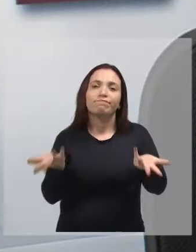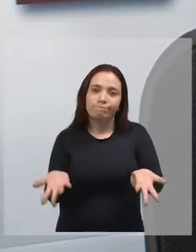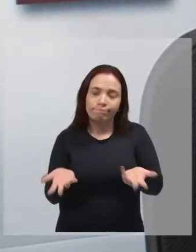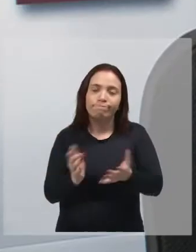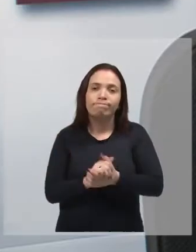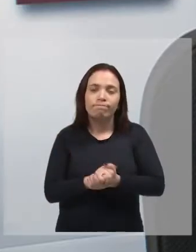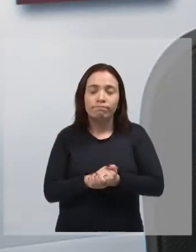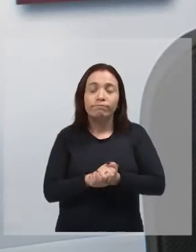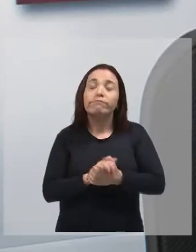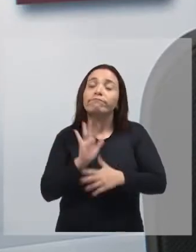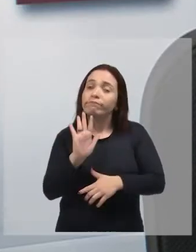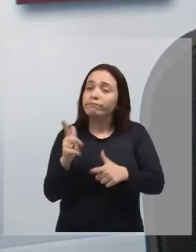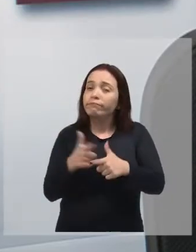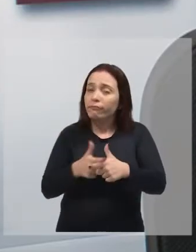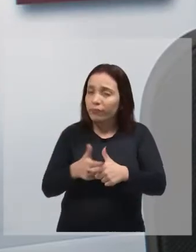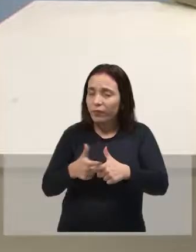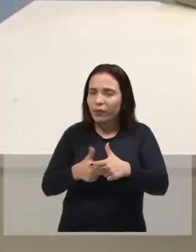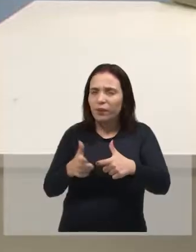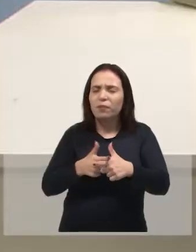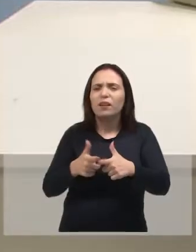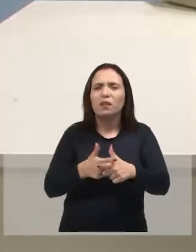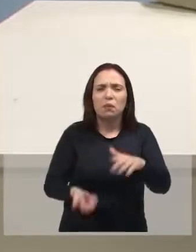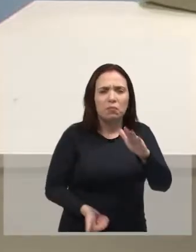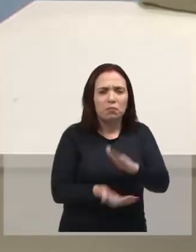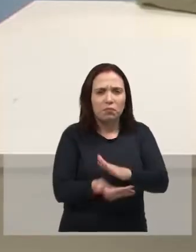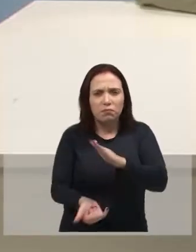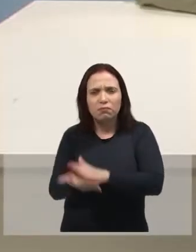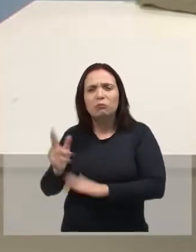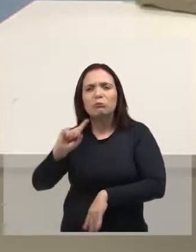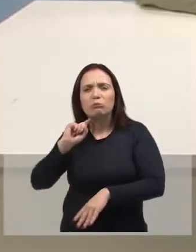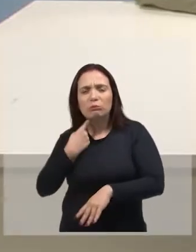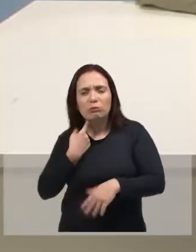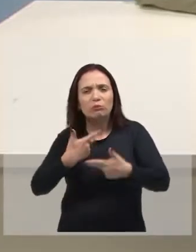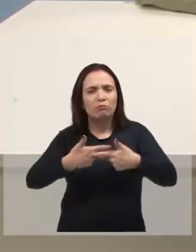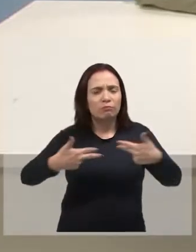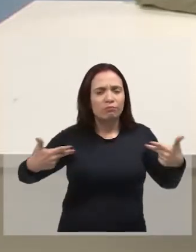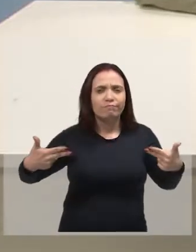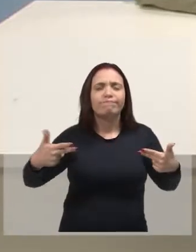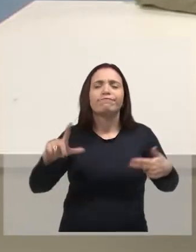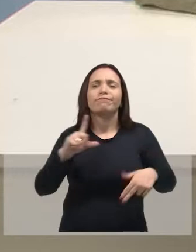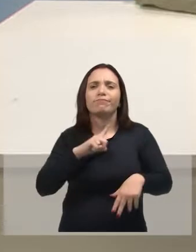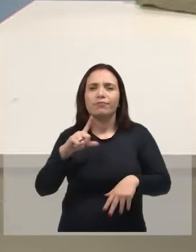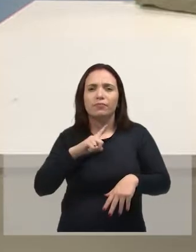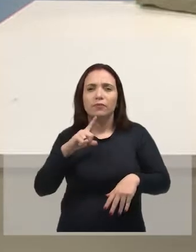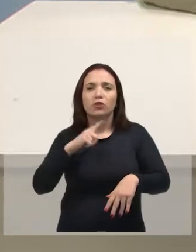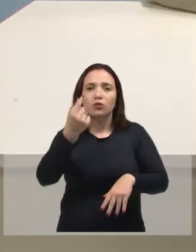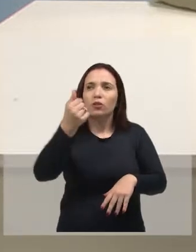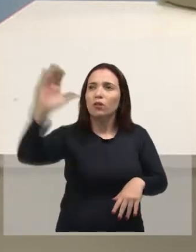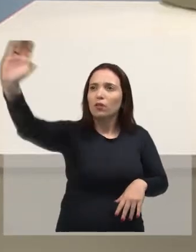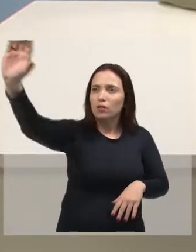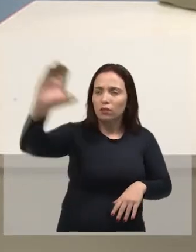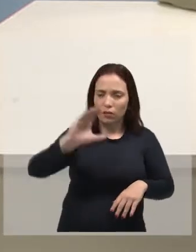Há problemas de corrupção e há problemas de atecnia, né? Total. De desvio de finalidade, de incompetência,